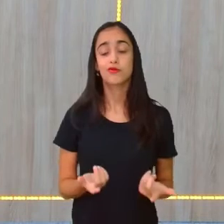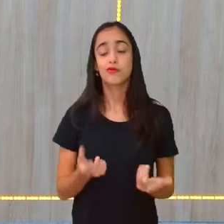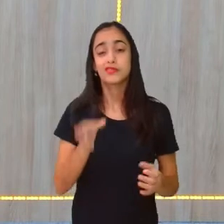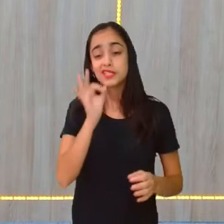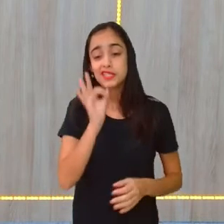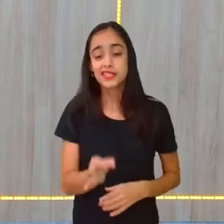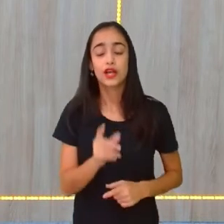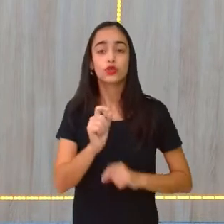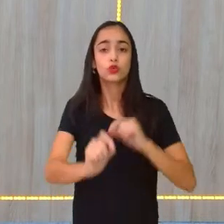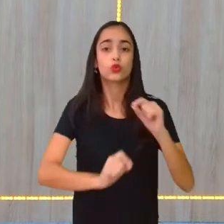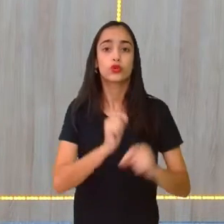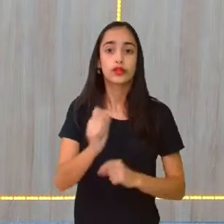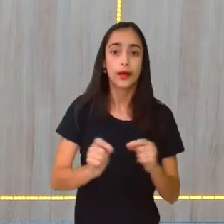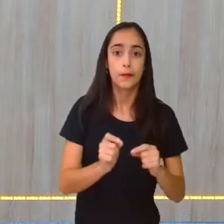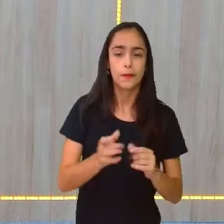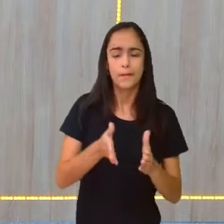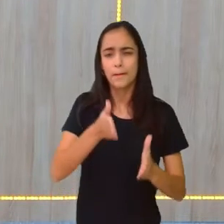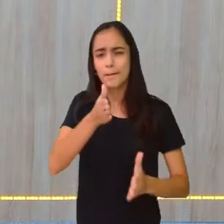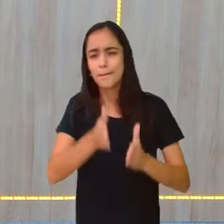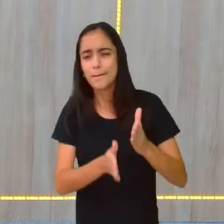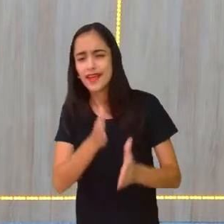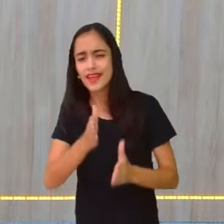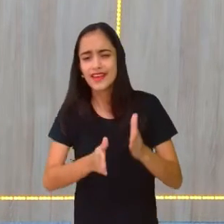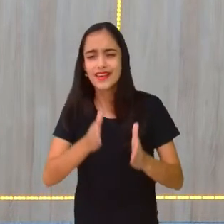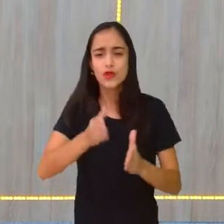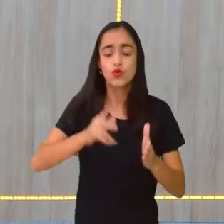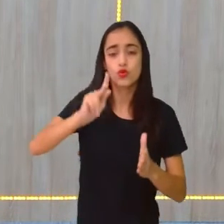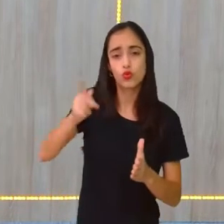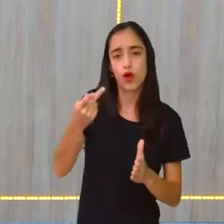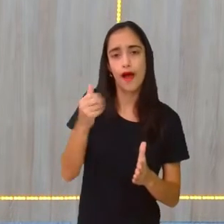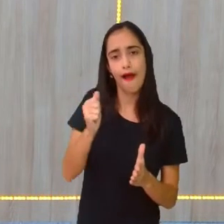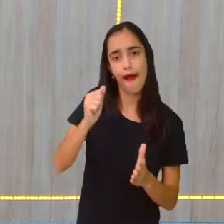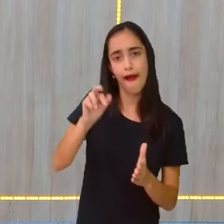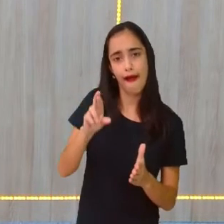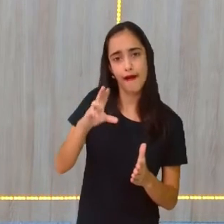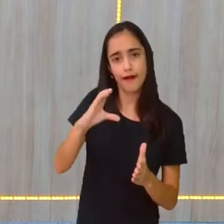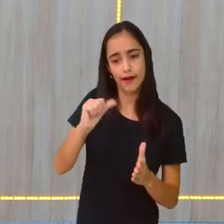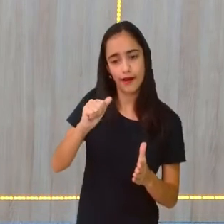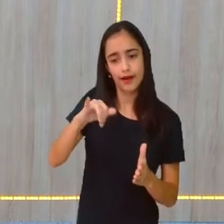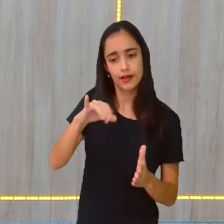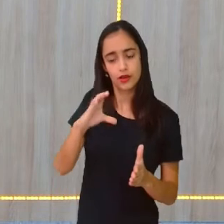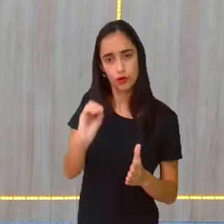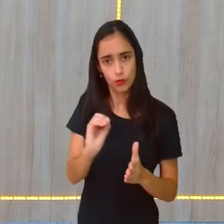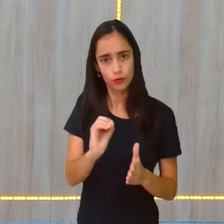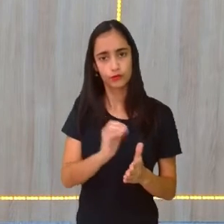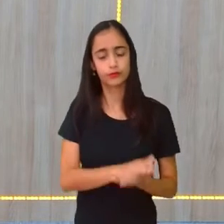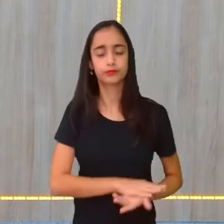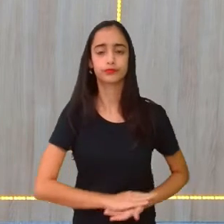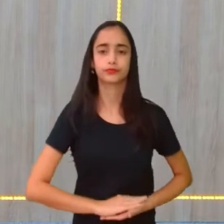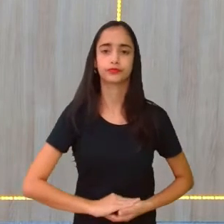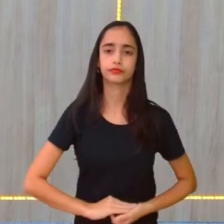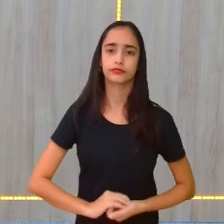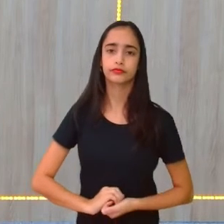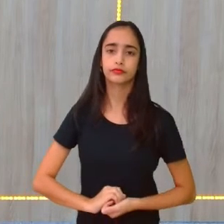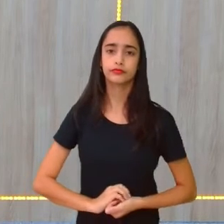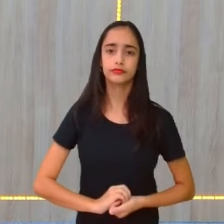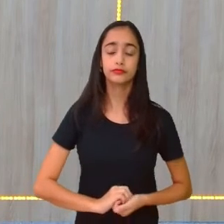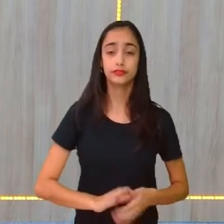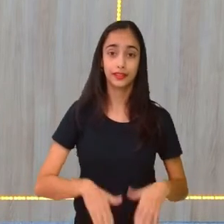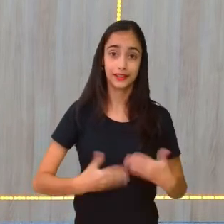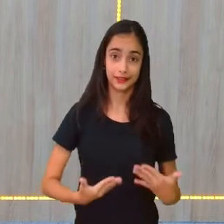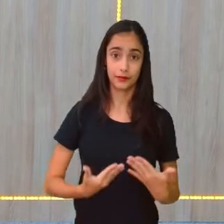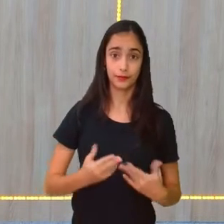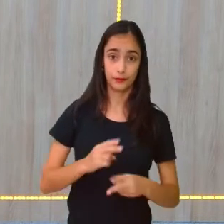período arcaico já na sua transição para o período clássico, né? Então, nesse